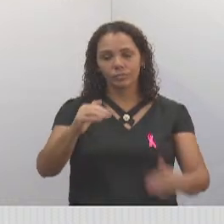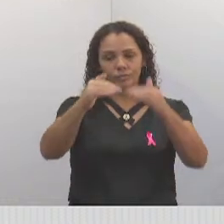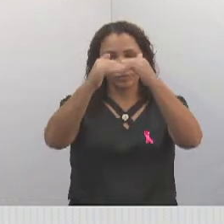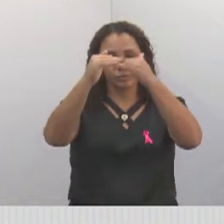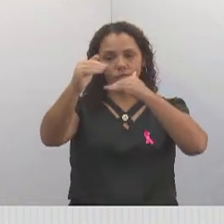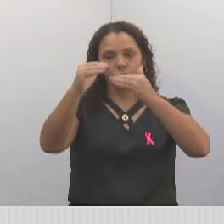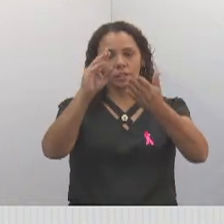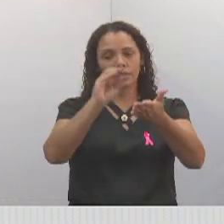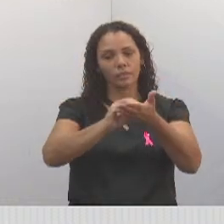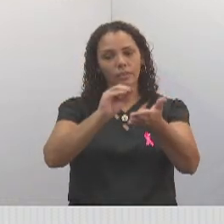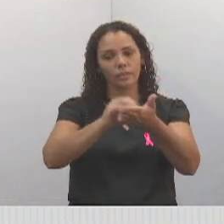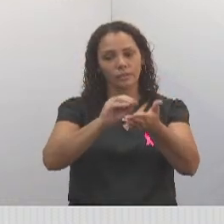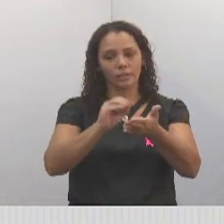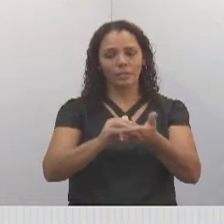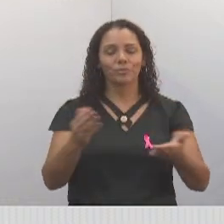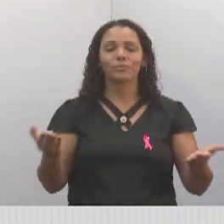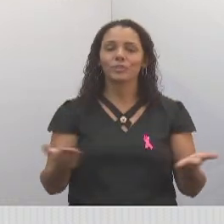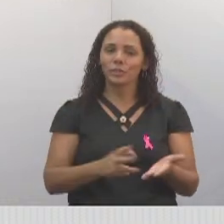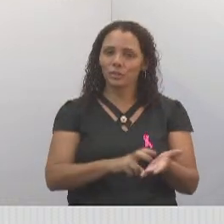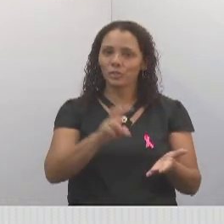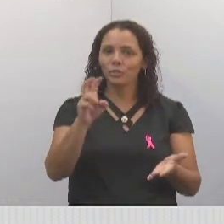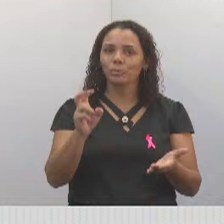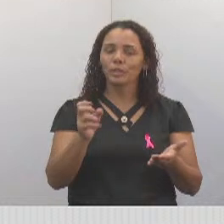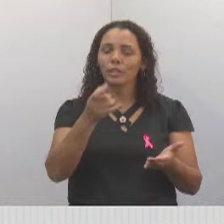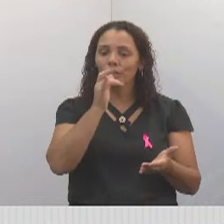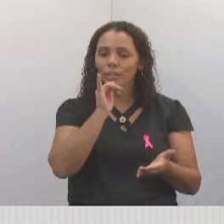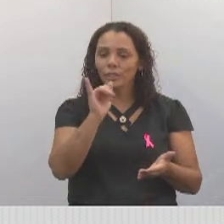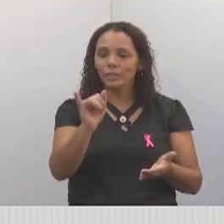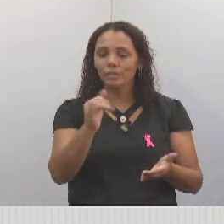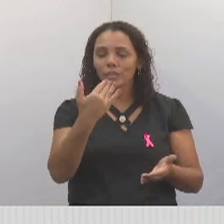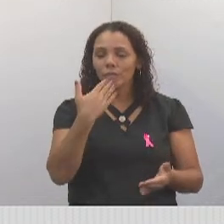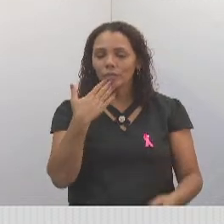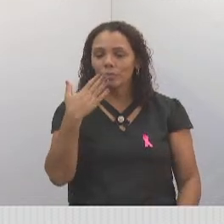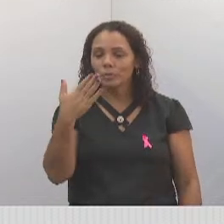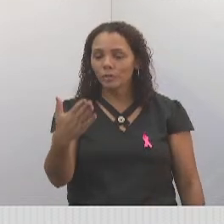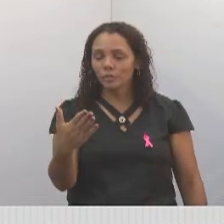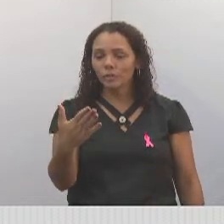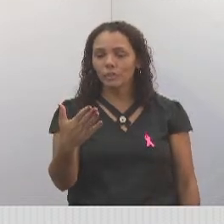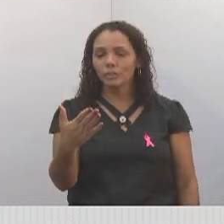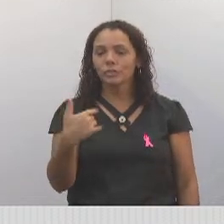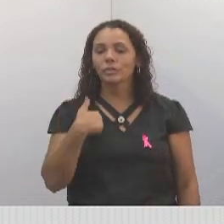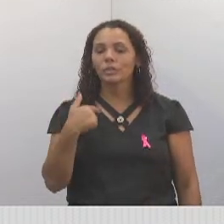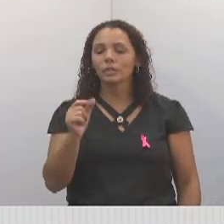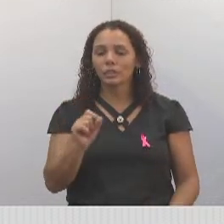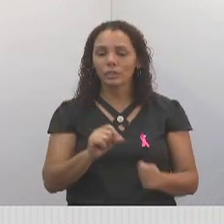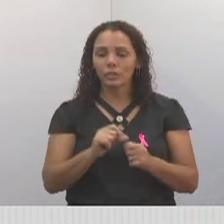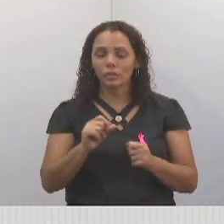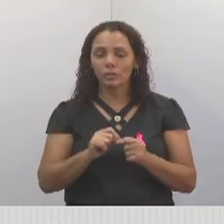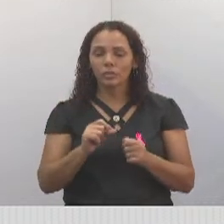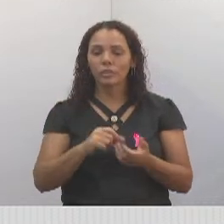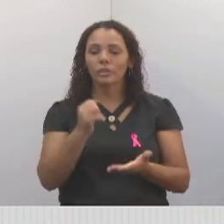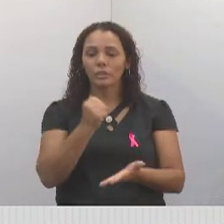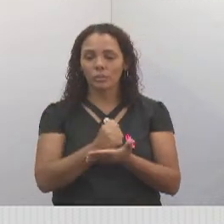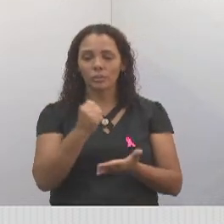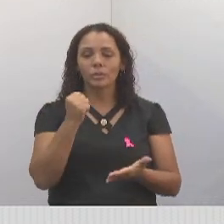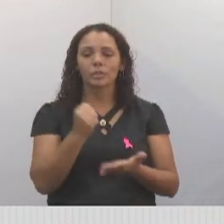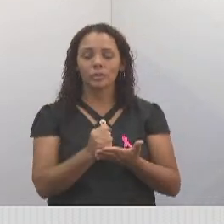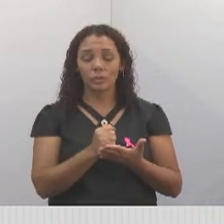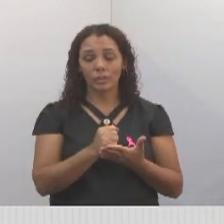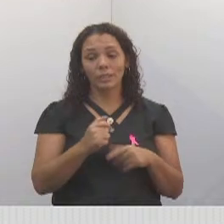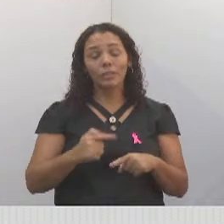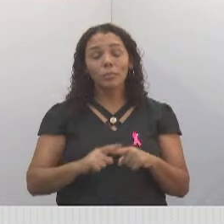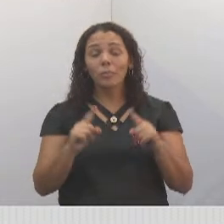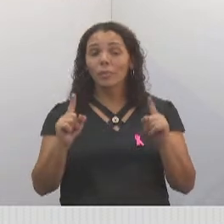E eu falei na manhã de hoje sobre essa demanda, sobre esse pedido, essa solicitação que eu fiz, eu protocolei essa solicitação.